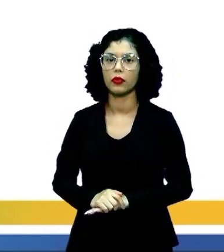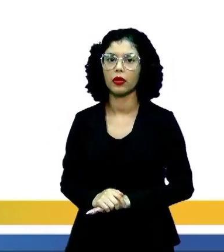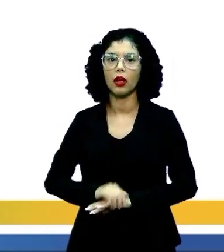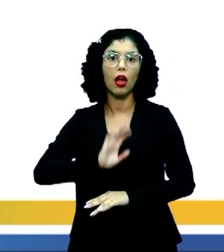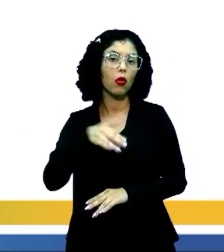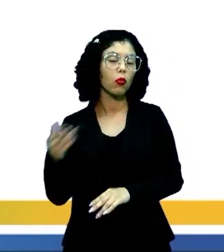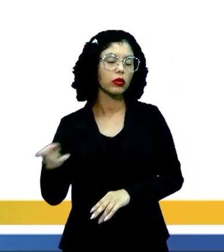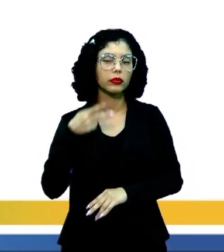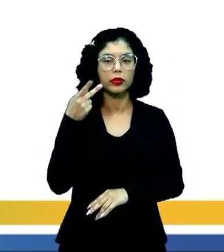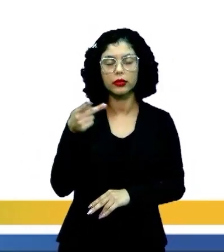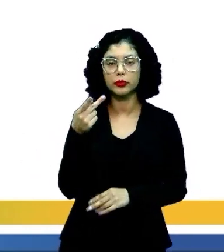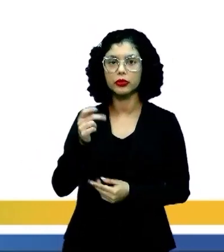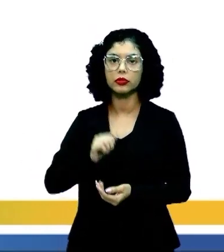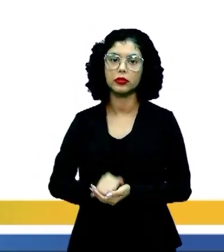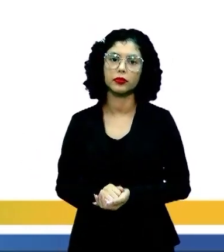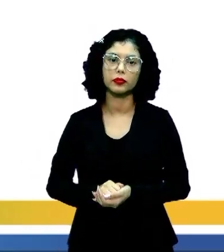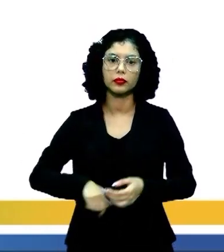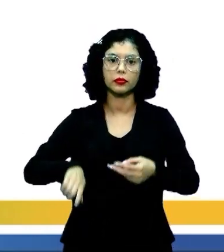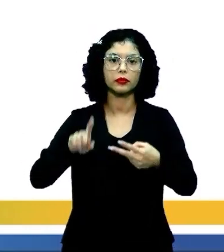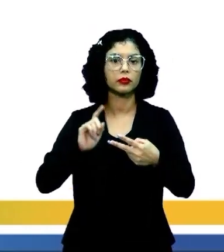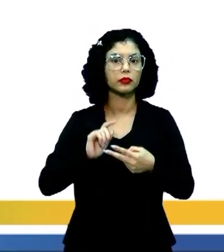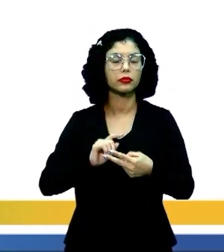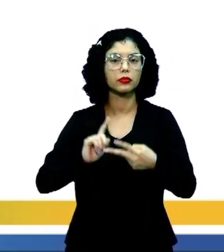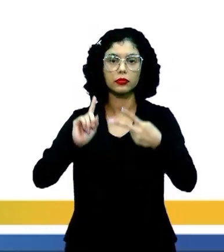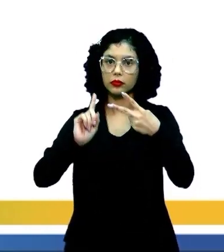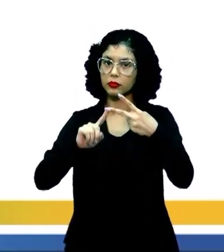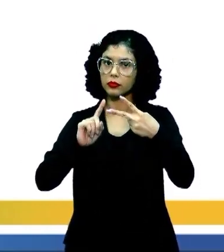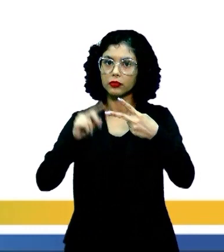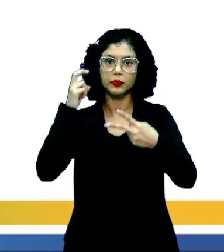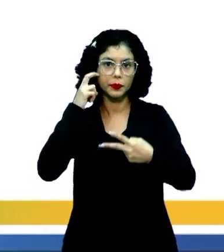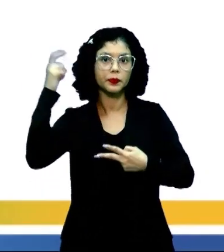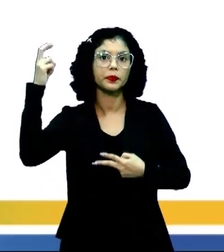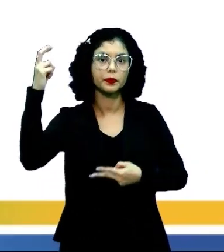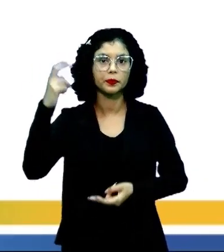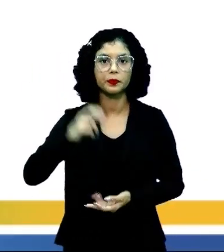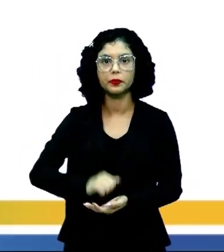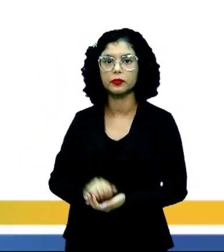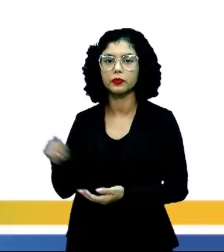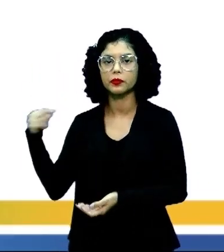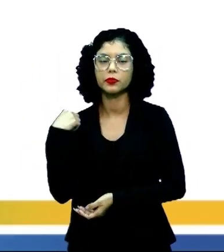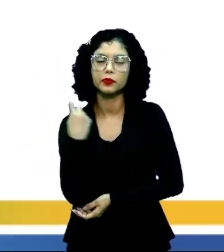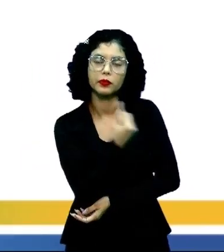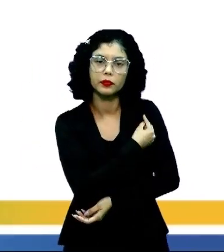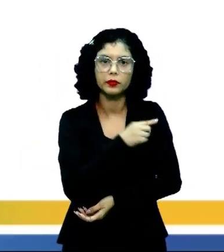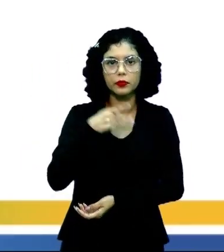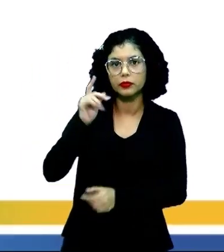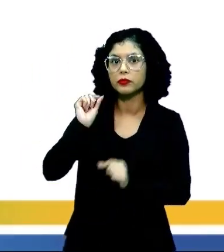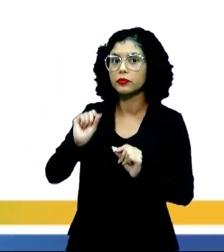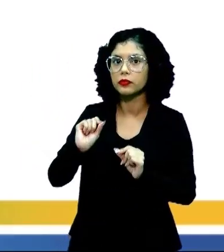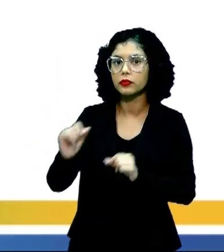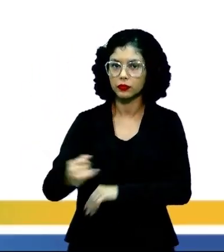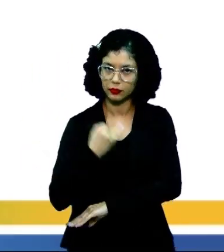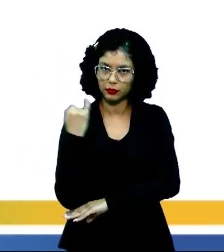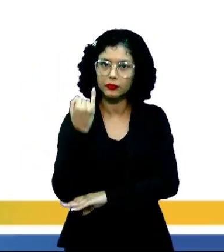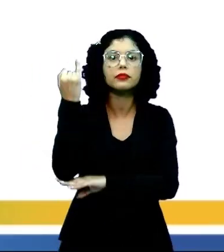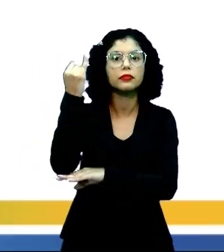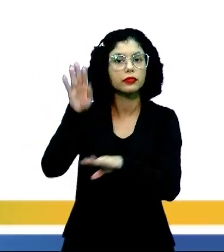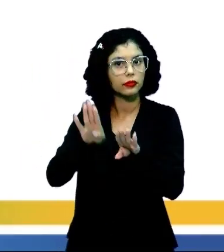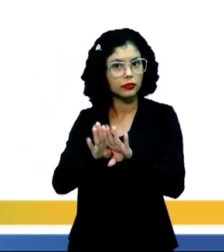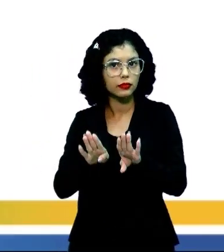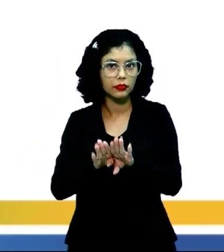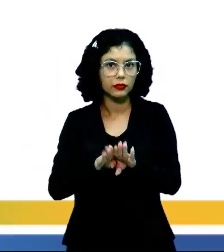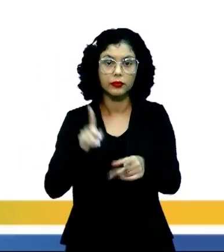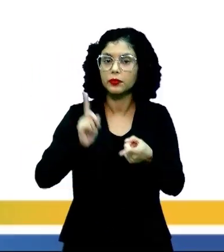Quando nós falamos da situação cultural, nós estamos falando de algo muito importante